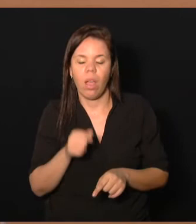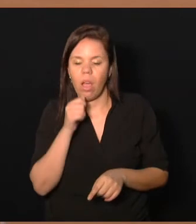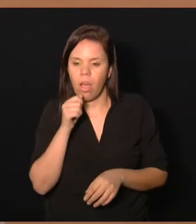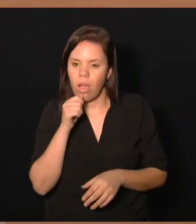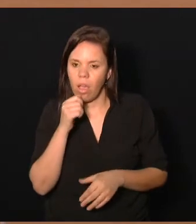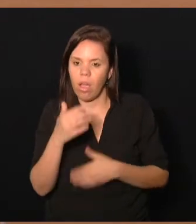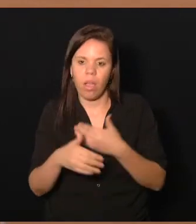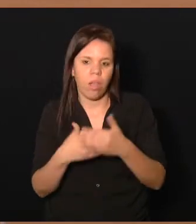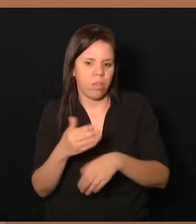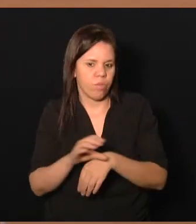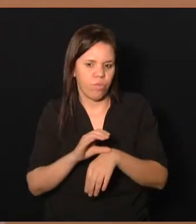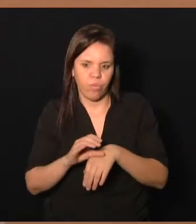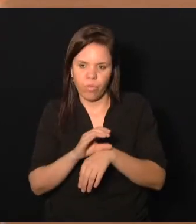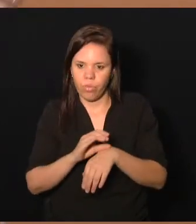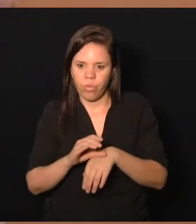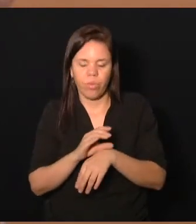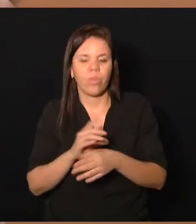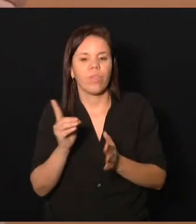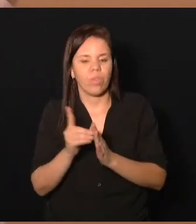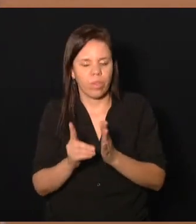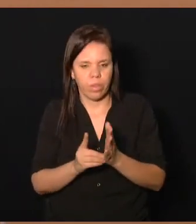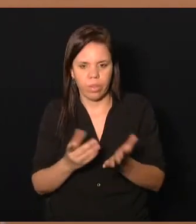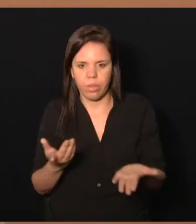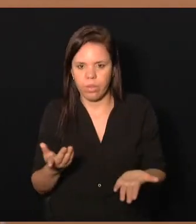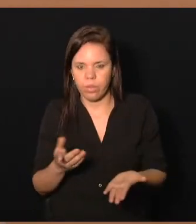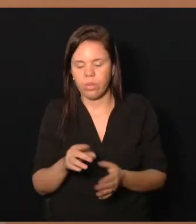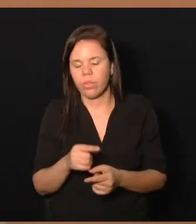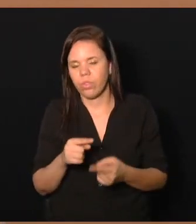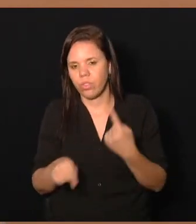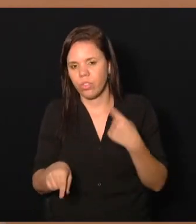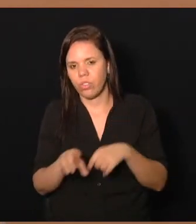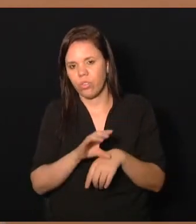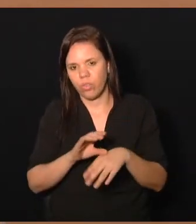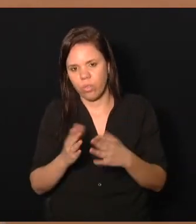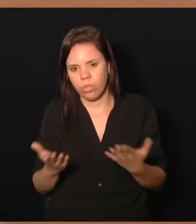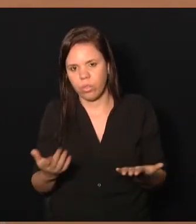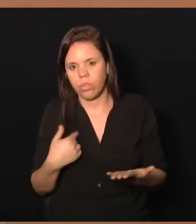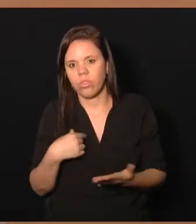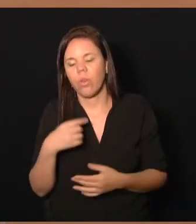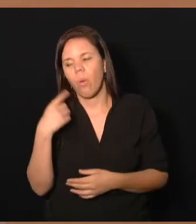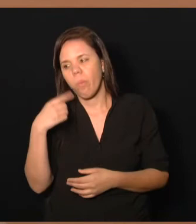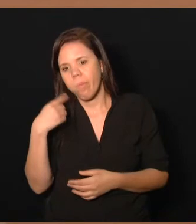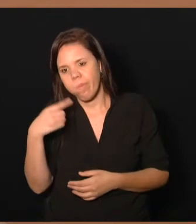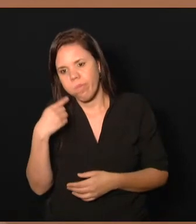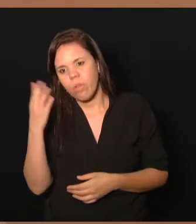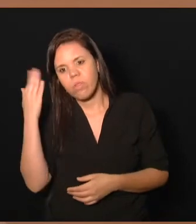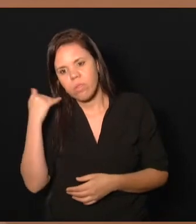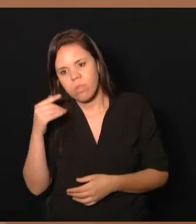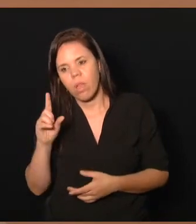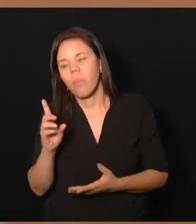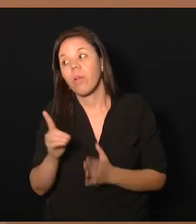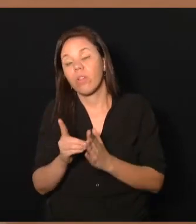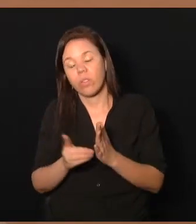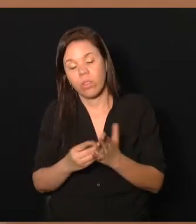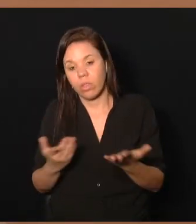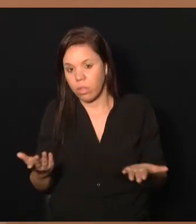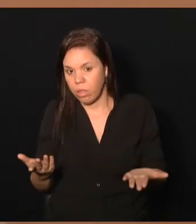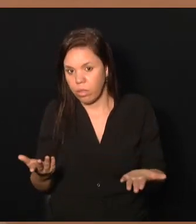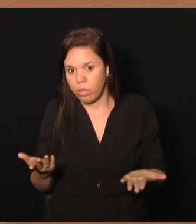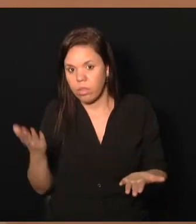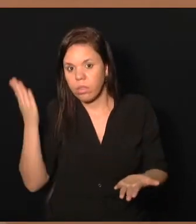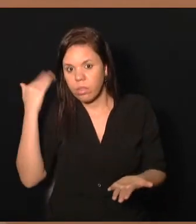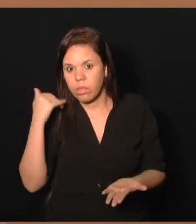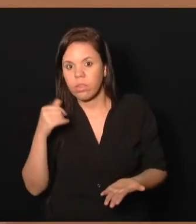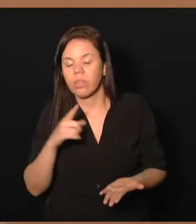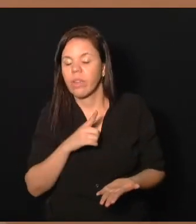inconstitucionalidade que foi decretada, e o advogado ali, o doutor, sabe que quando é decretado uma ADIM, ele realmente